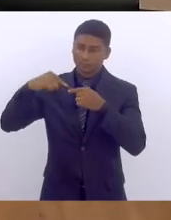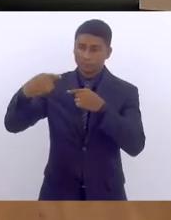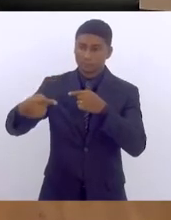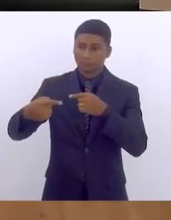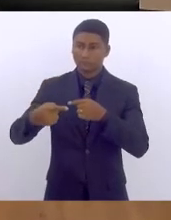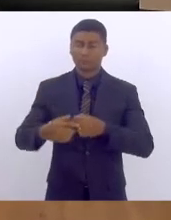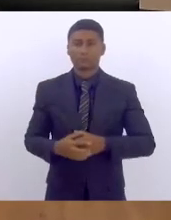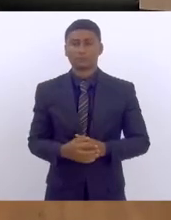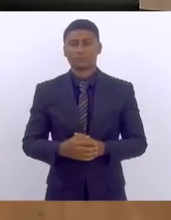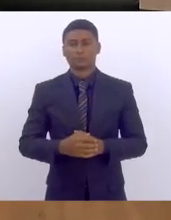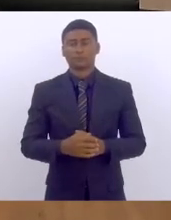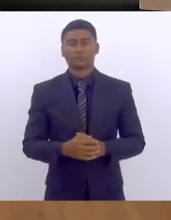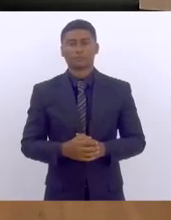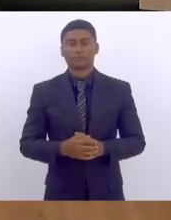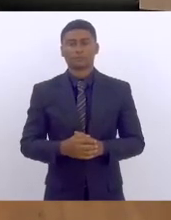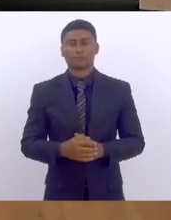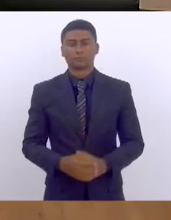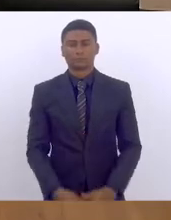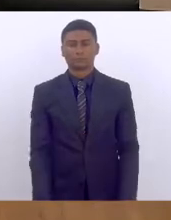pode continuar,